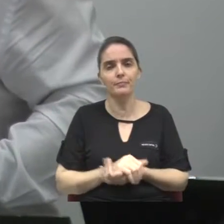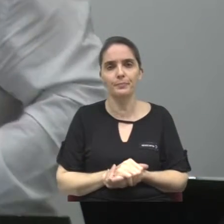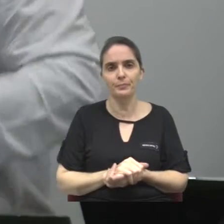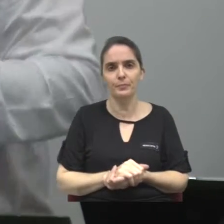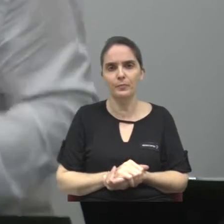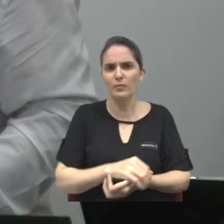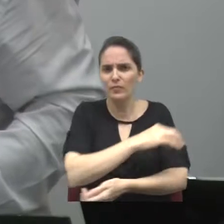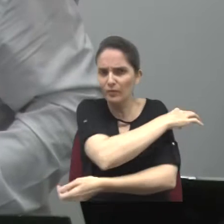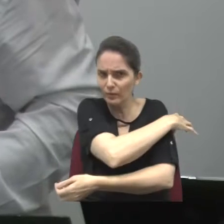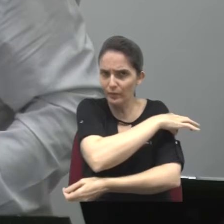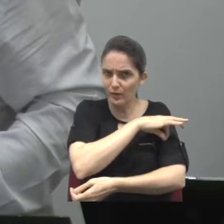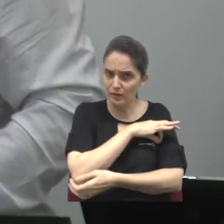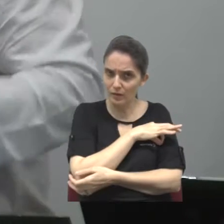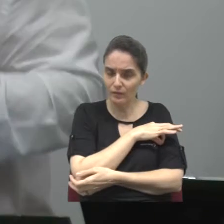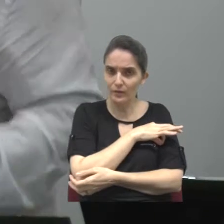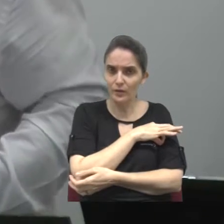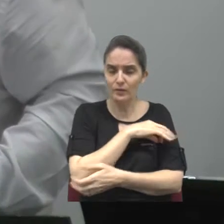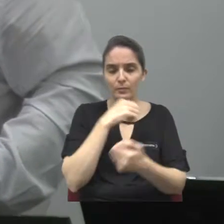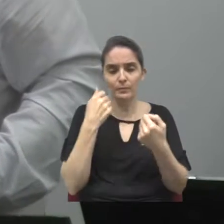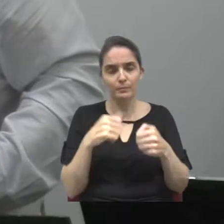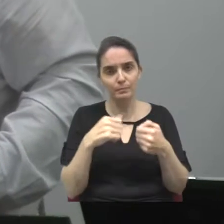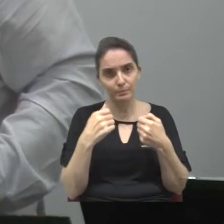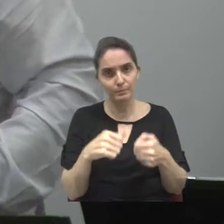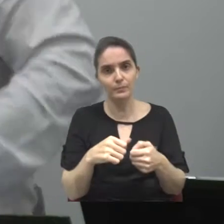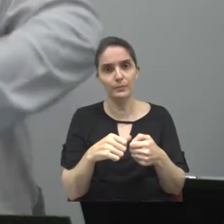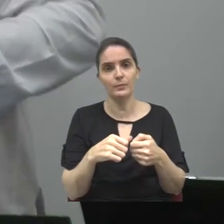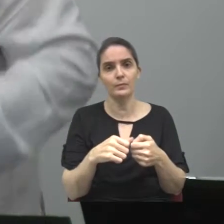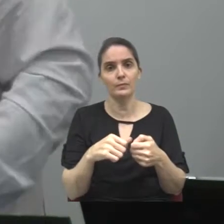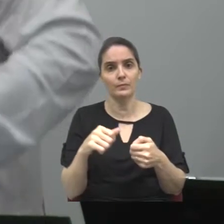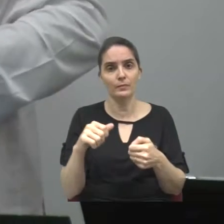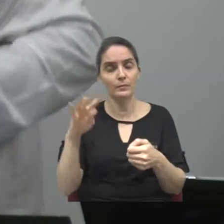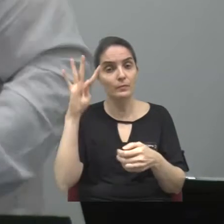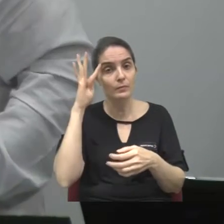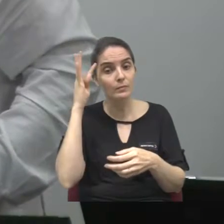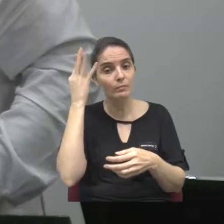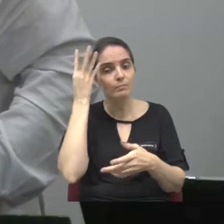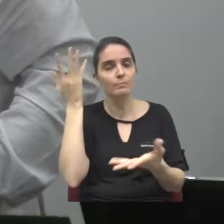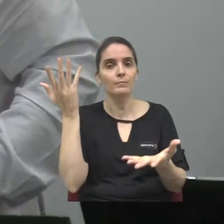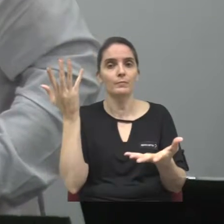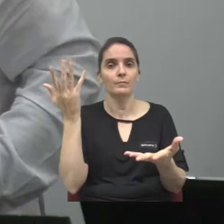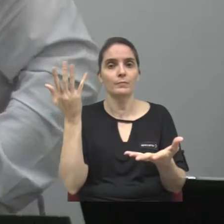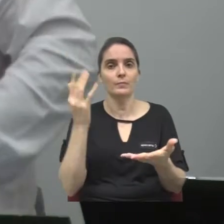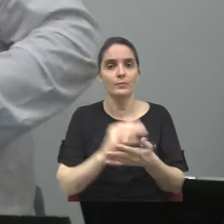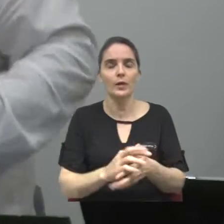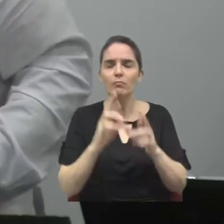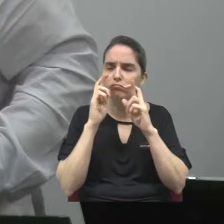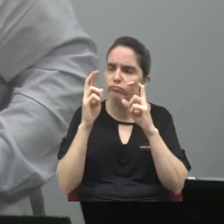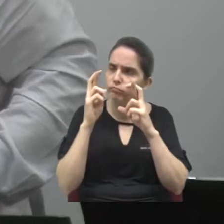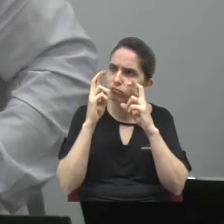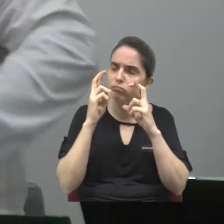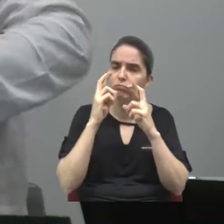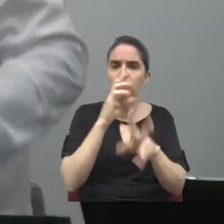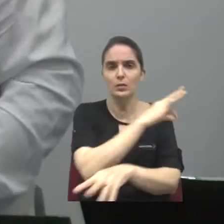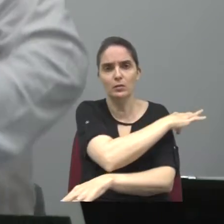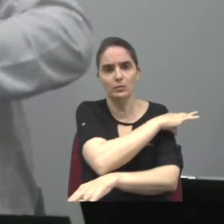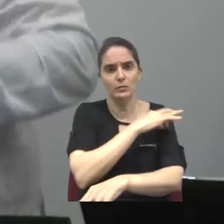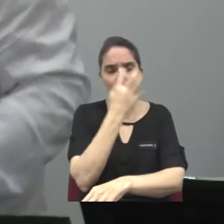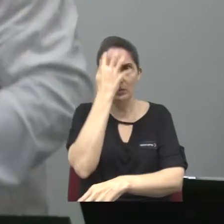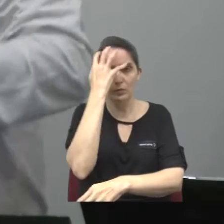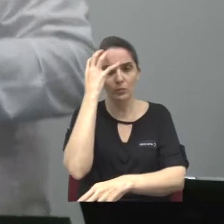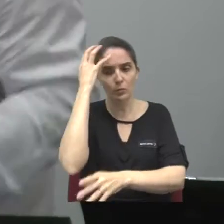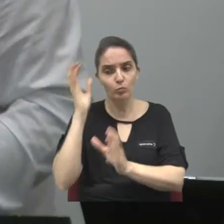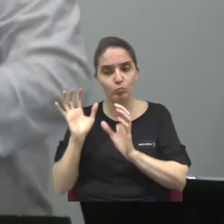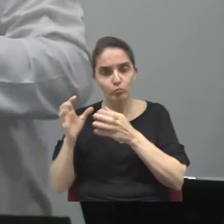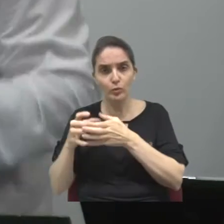Prefeito tem que tomar as decisões. Eu espero que o prefeito Mário Botion e sua equipe resolvam o